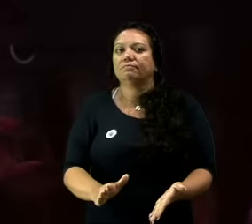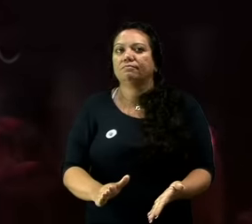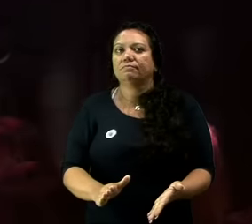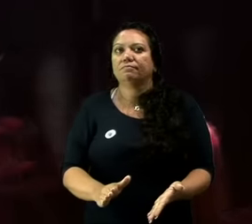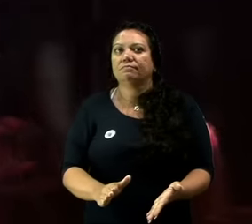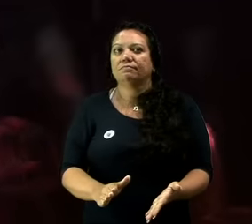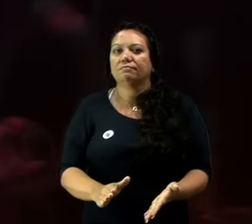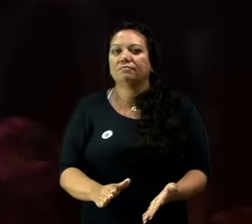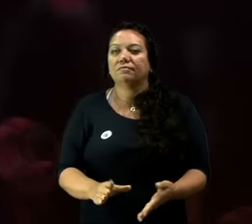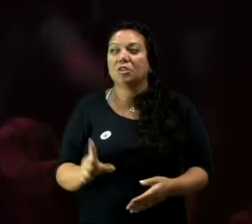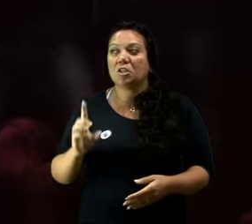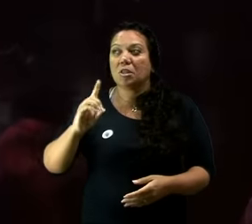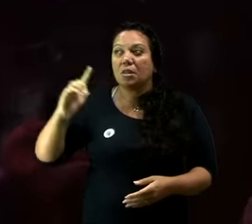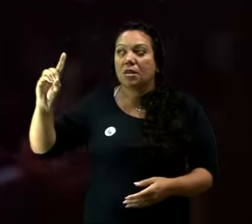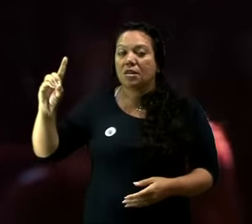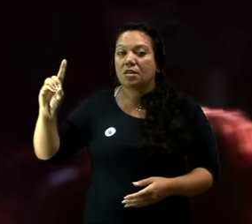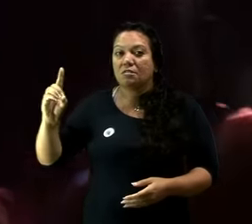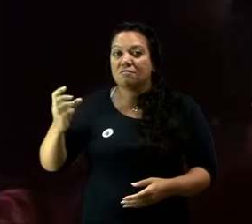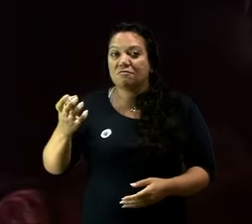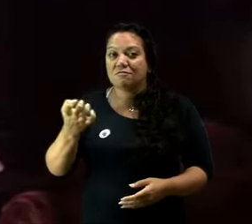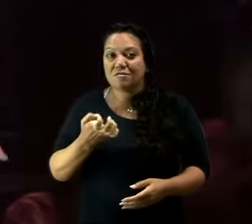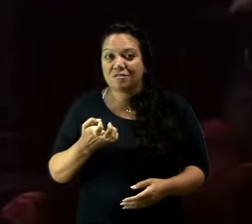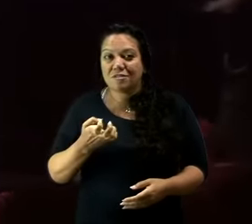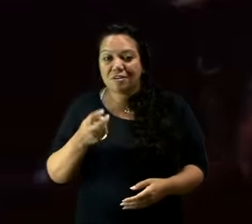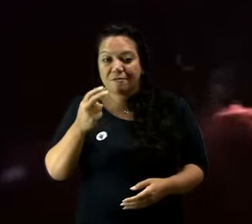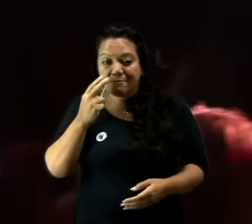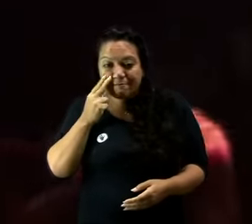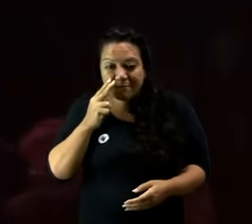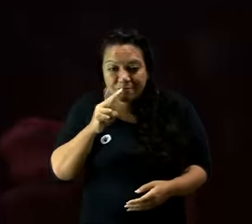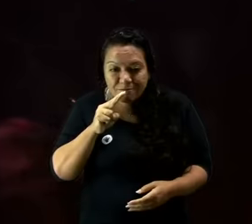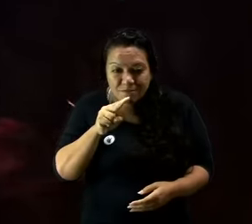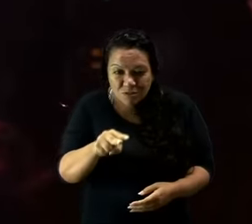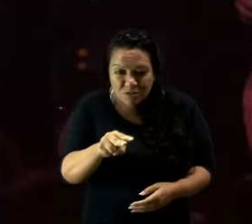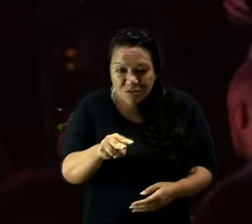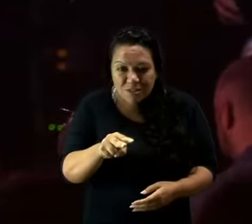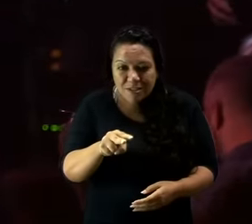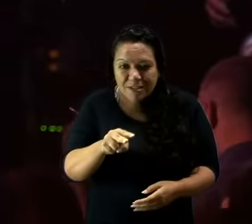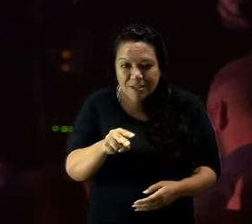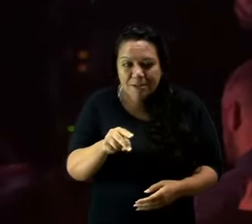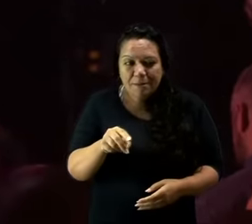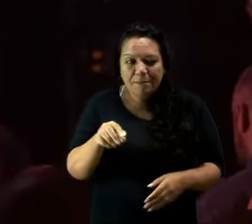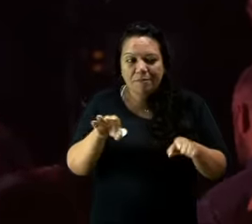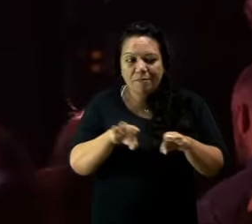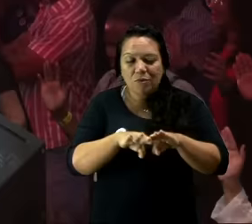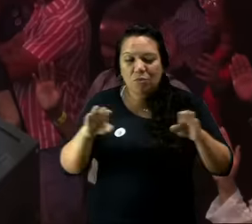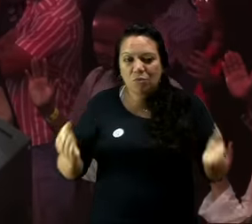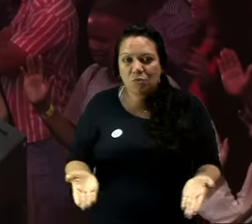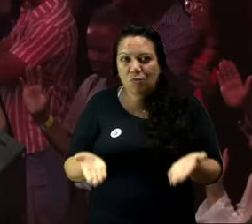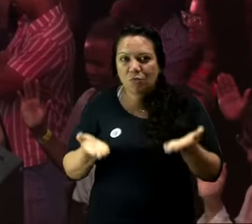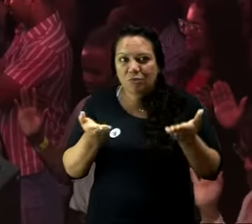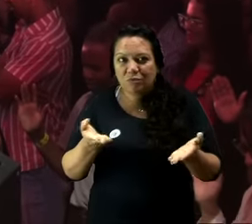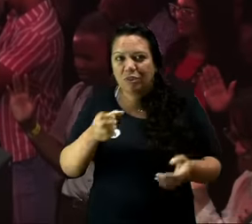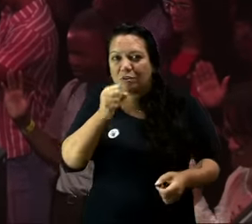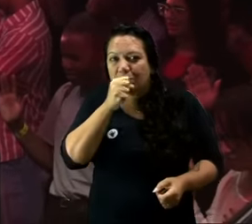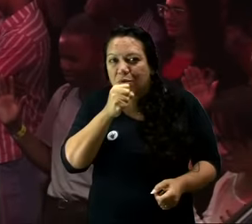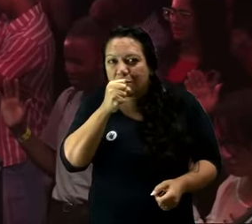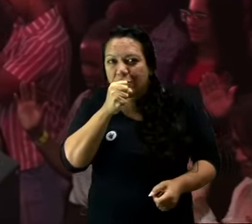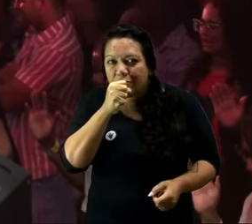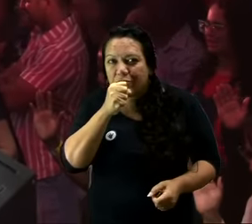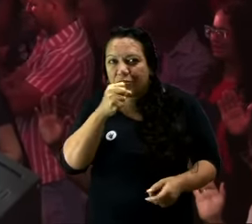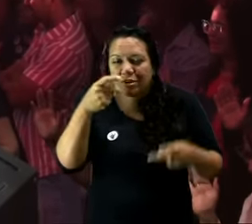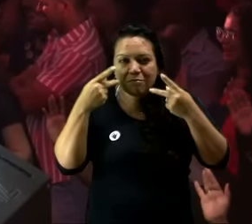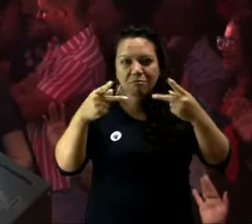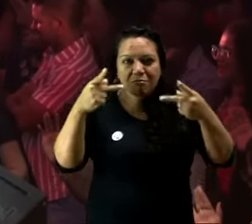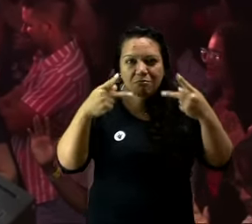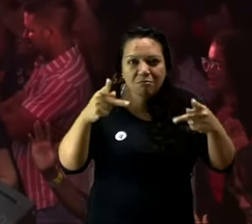Deus quer ver você não estar falando com o microfone, César. No microfone para pessoas